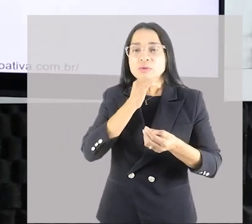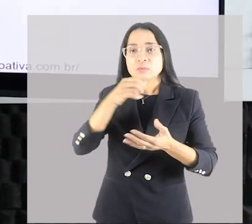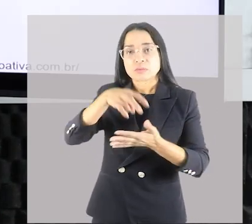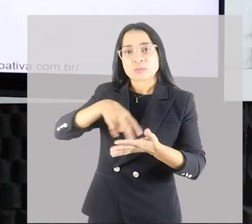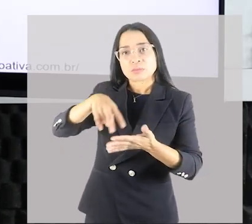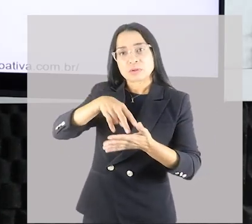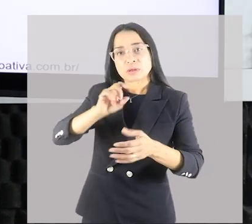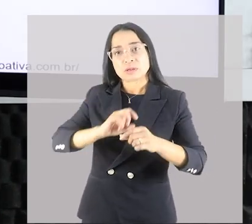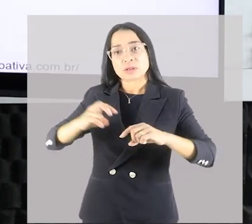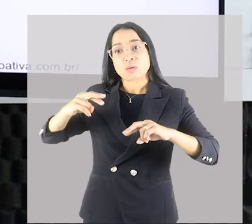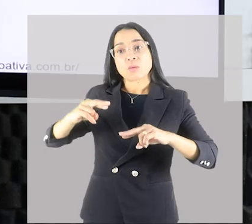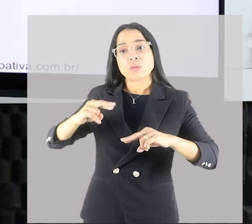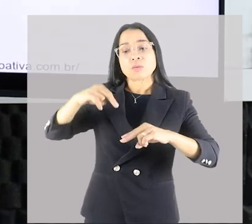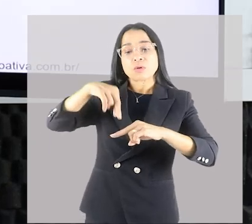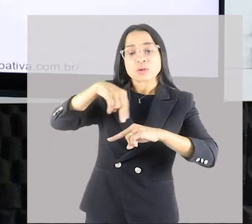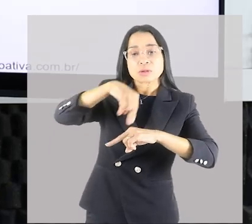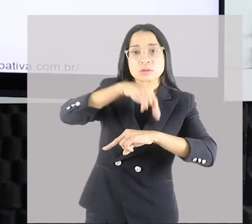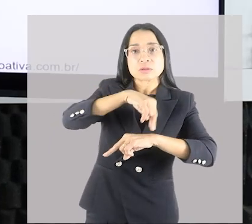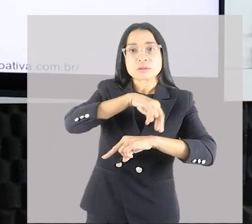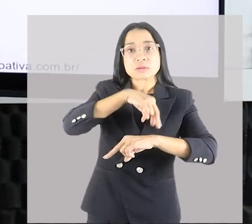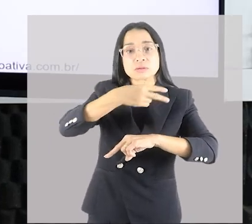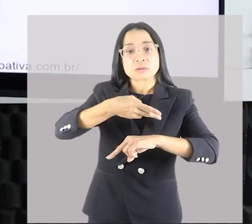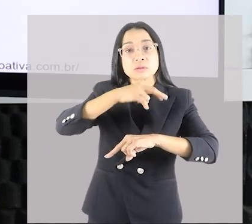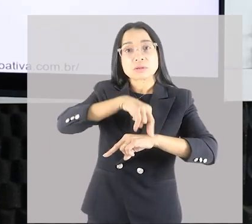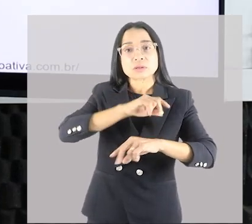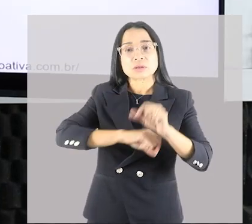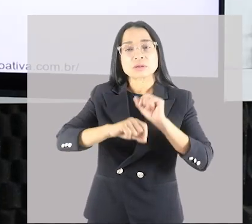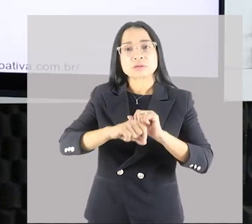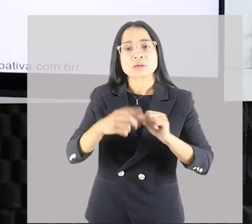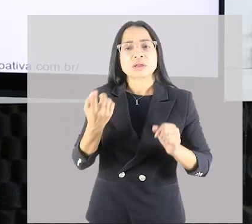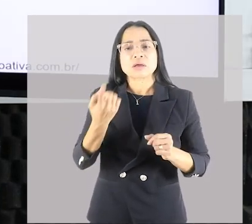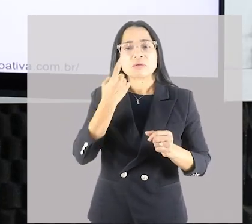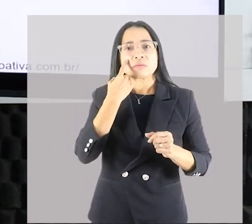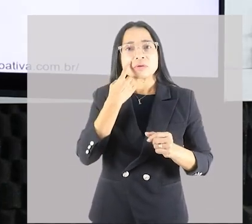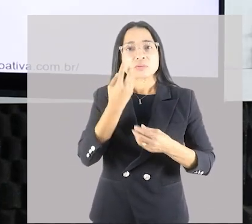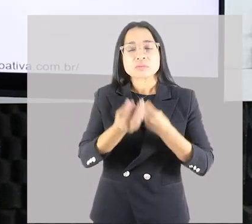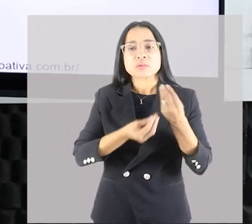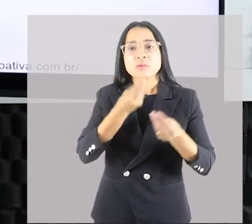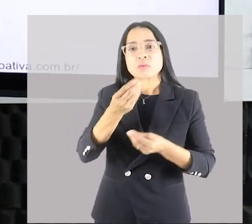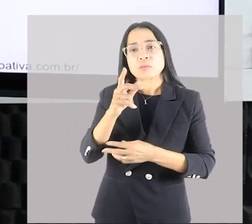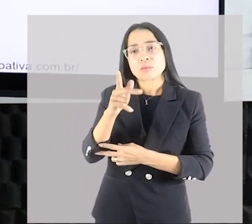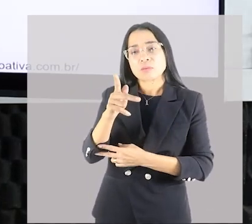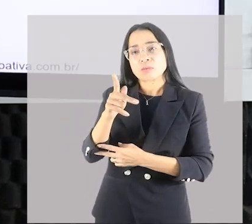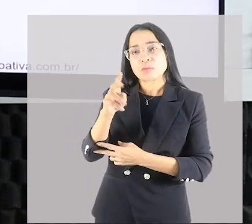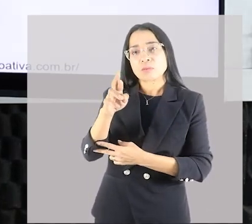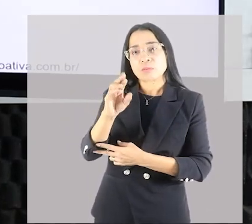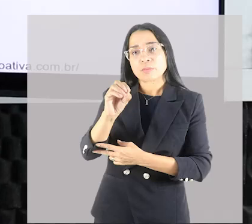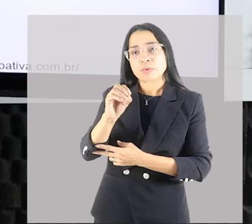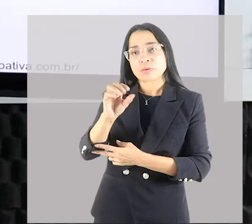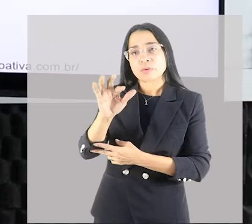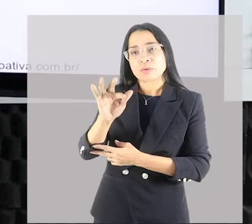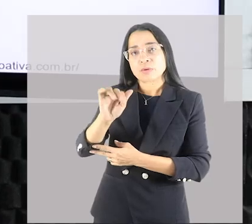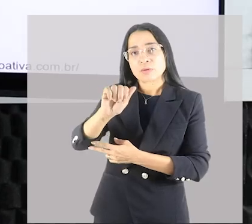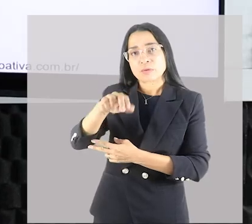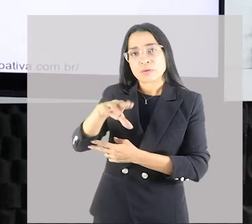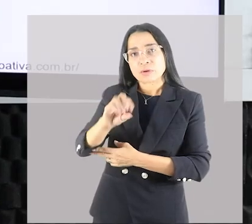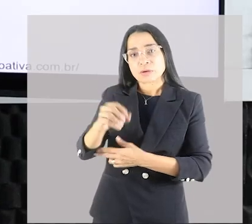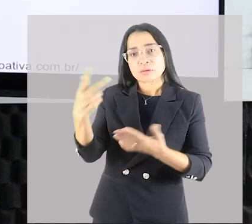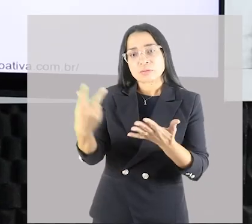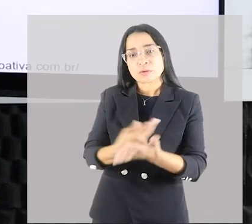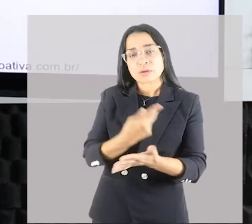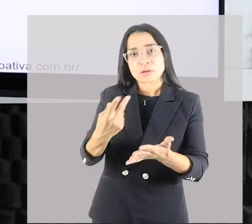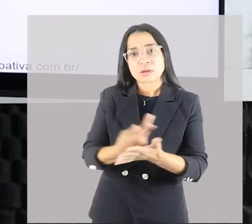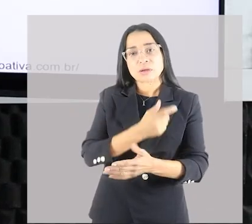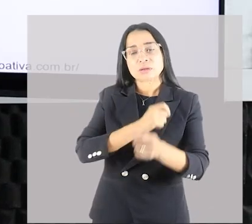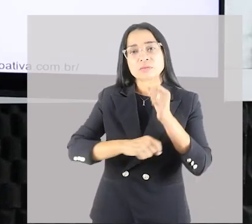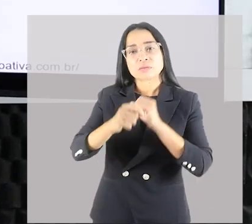como ginástica, era considerado profano. Nessa época, foi uma época de grande